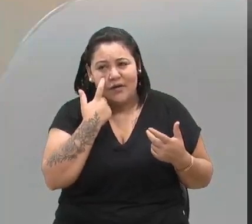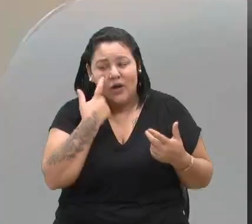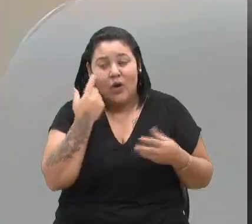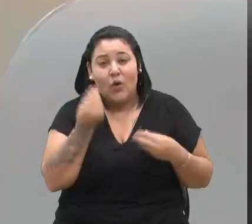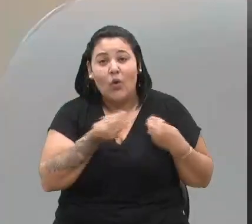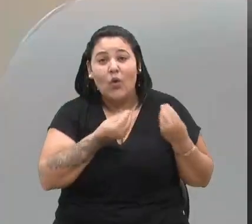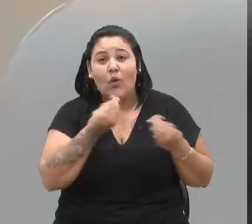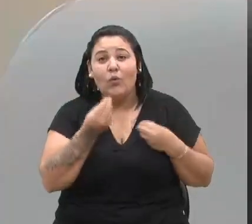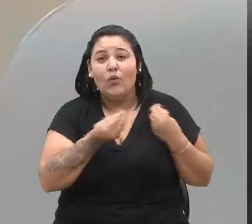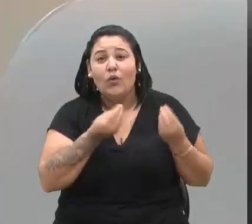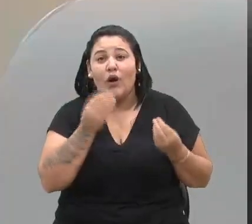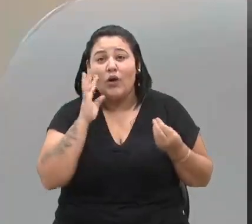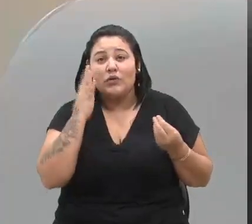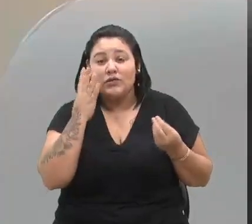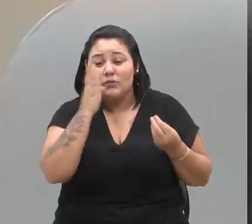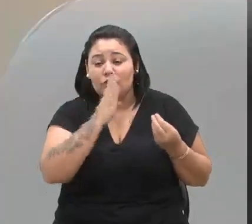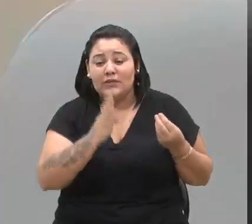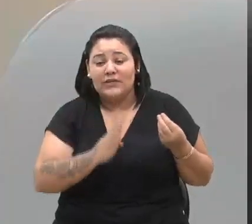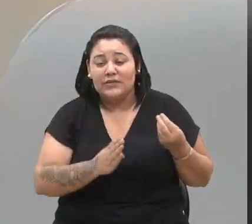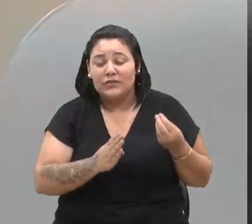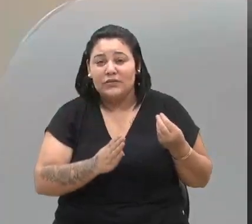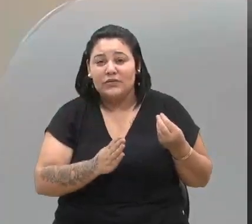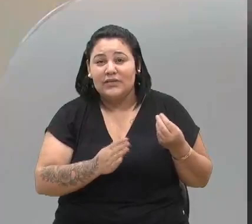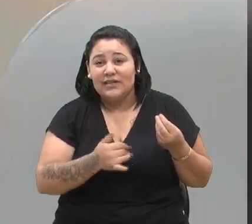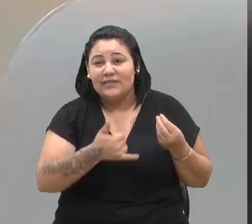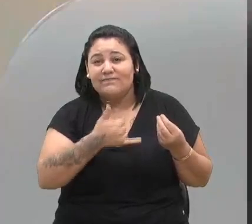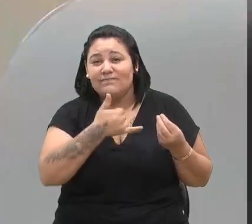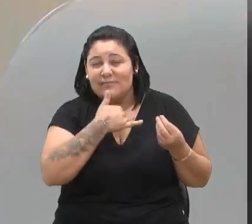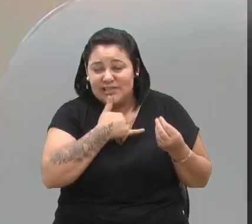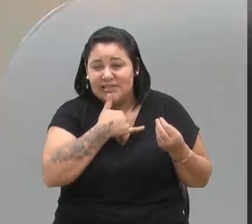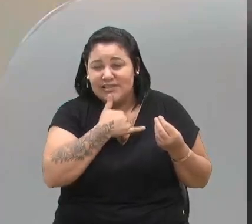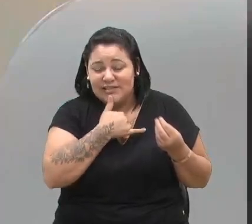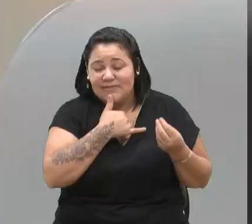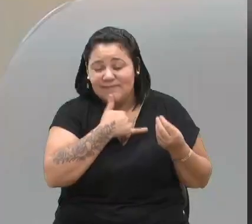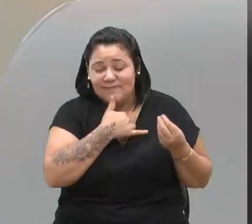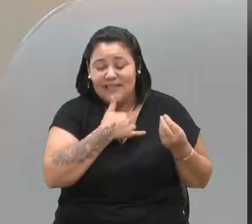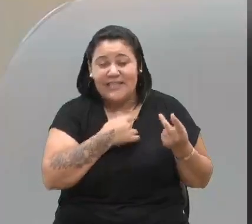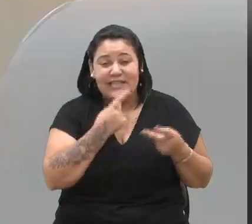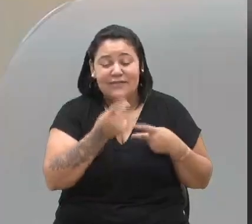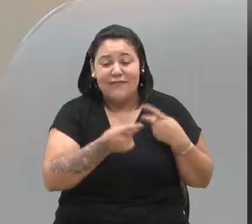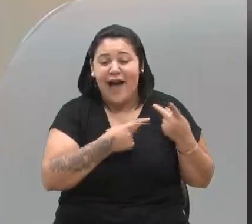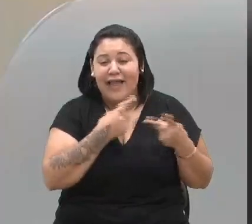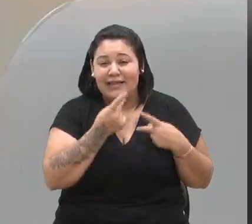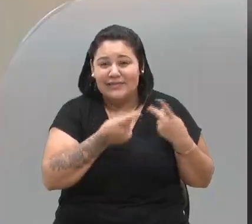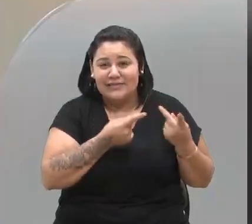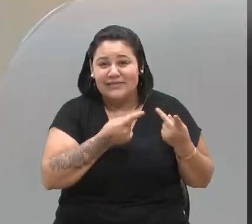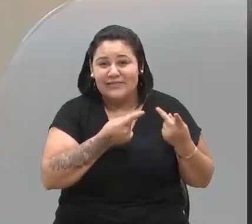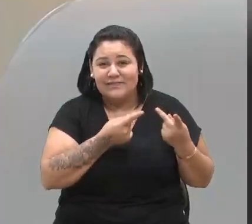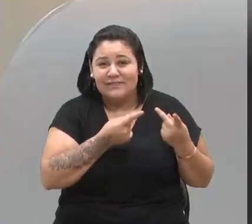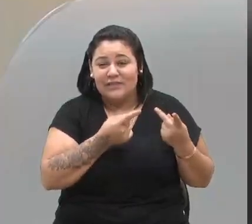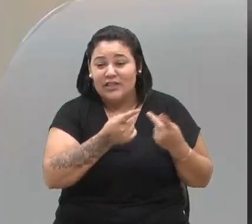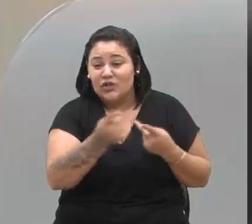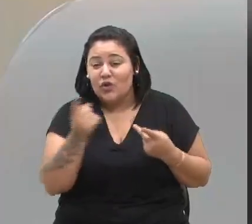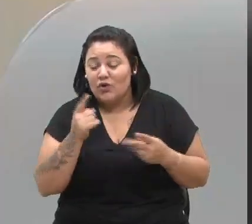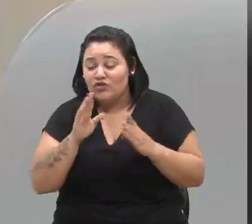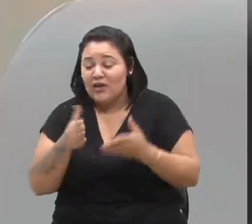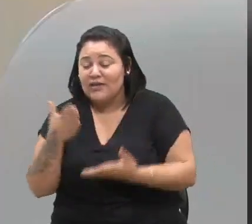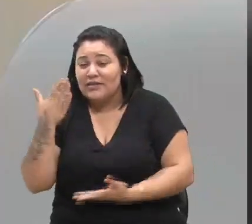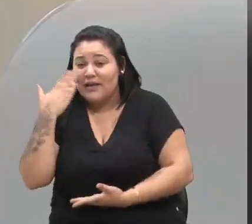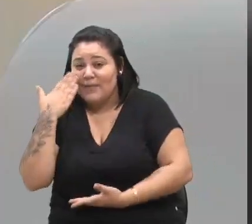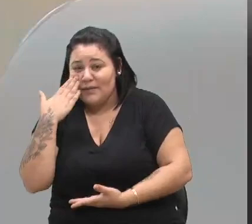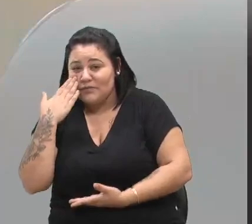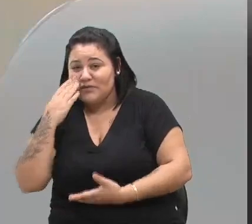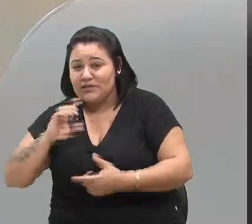para o Brasil esta infelicidade desta fala, a qual nós sabemos o quanto Israel tem sido um